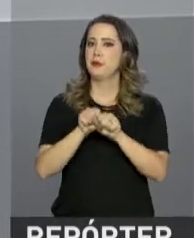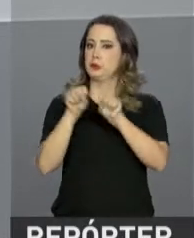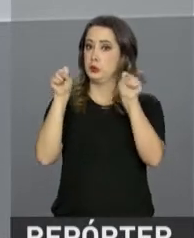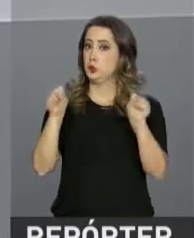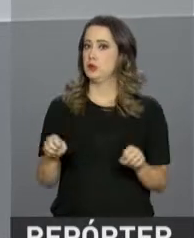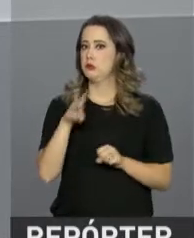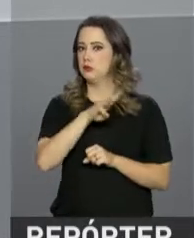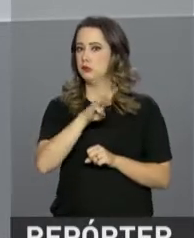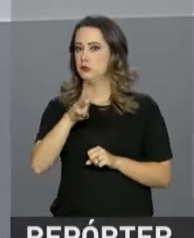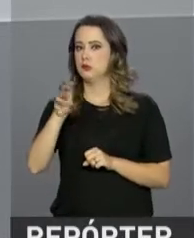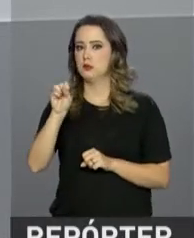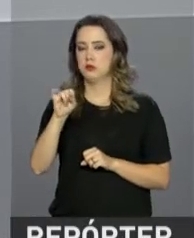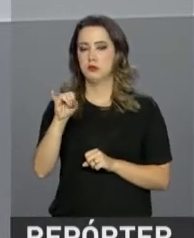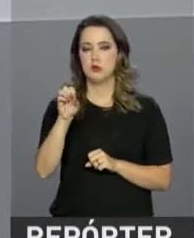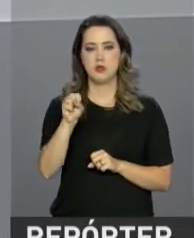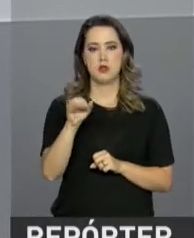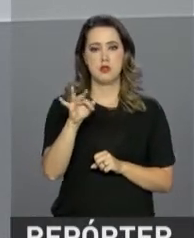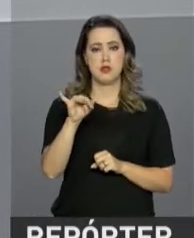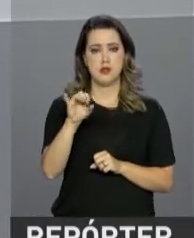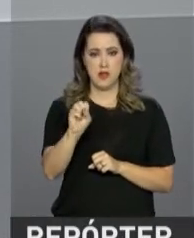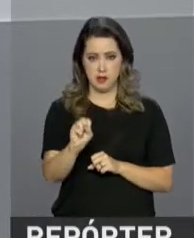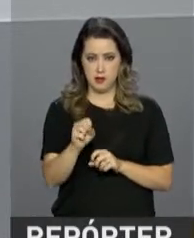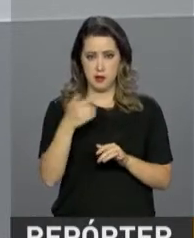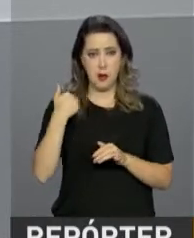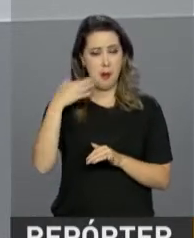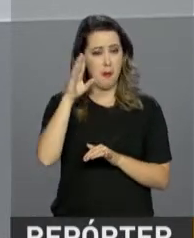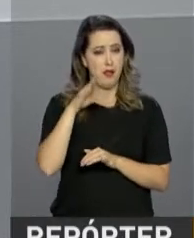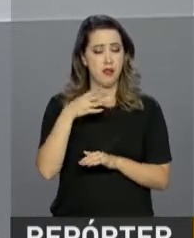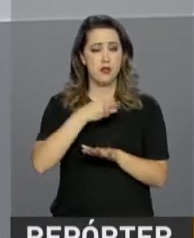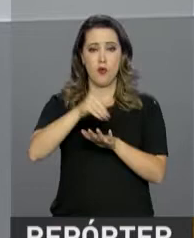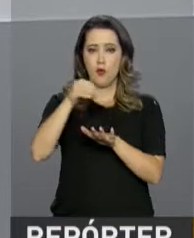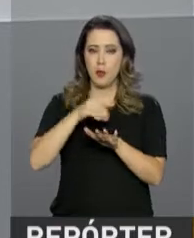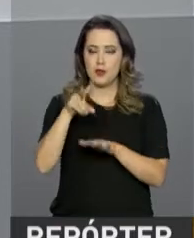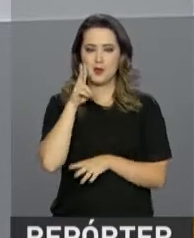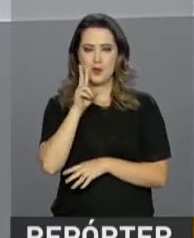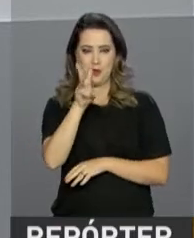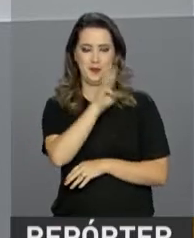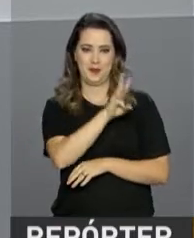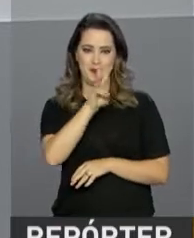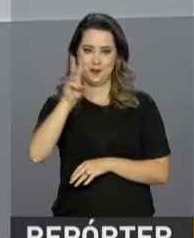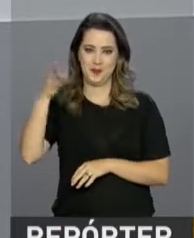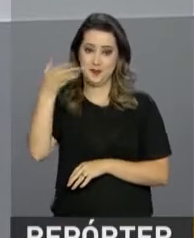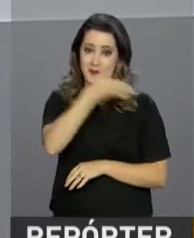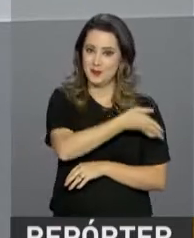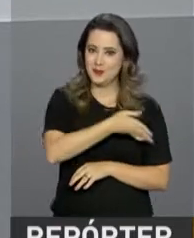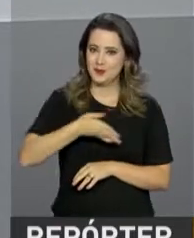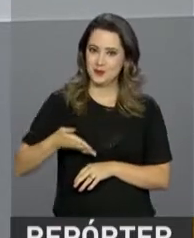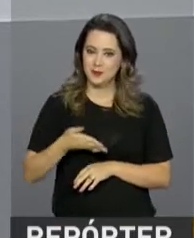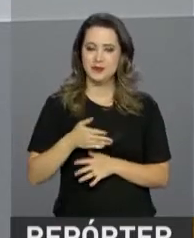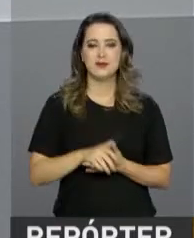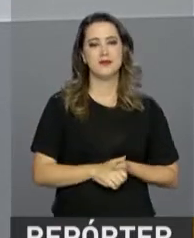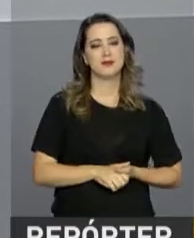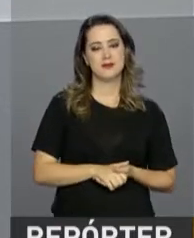instabilidades dos sistemas esf s para mais informações acesse se és